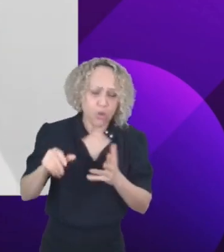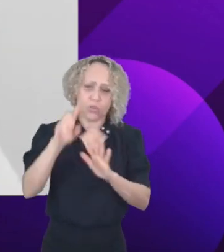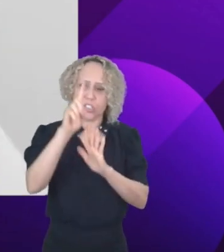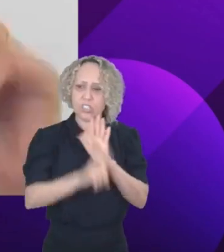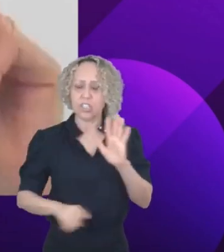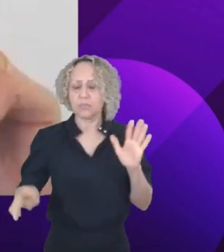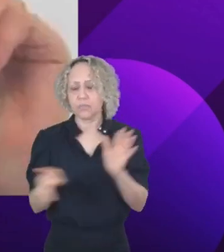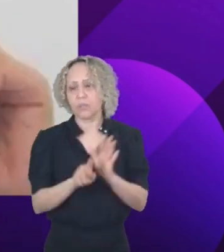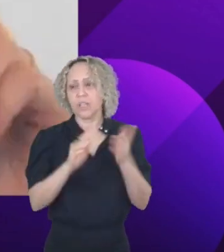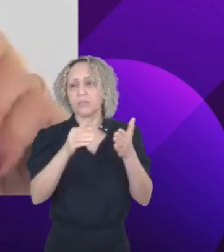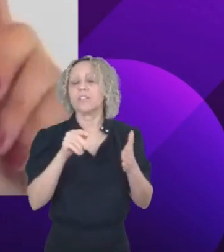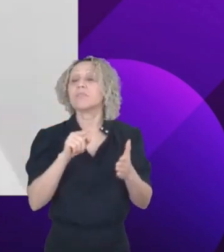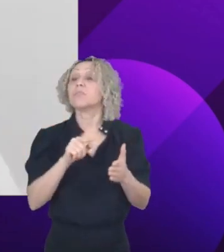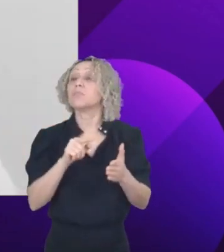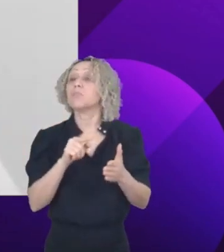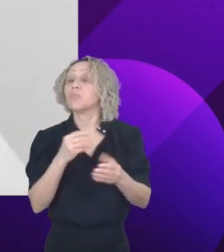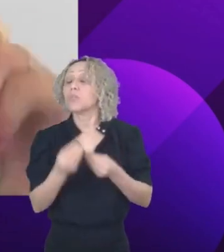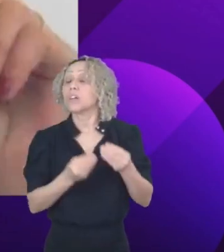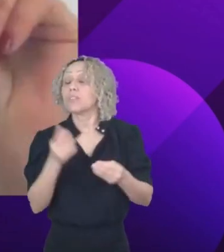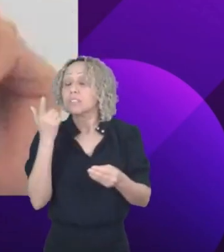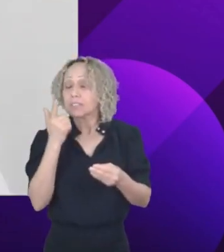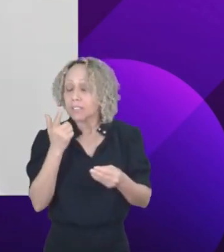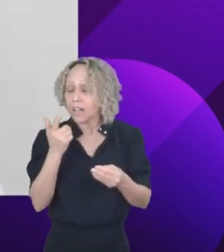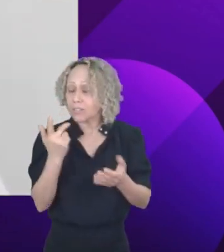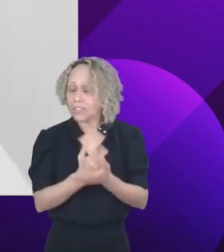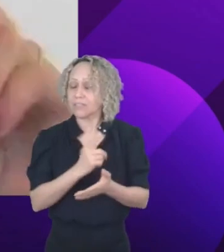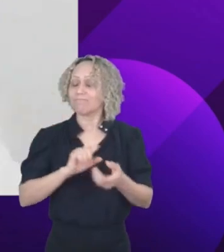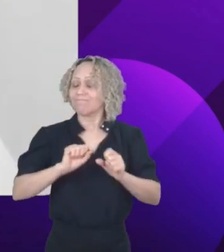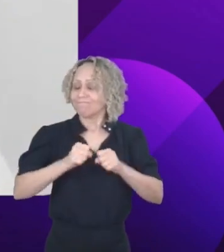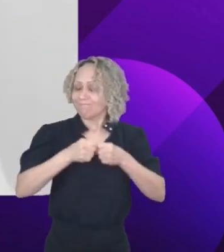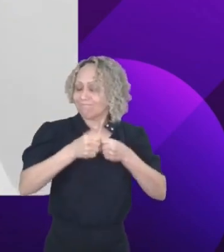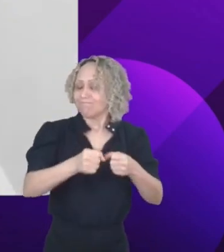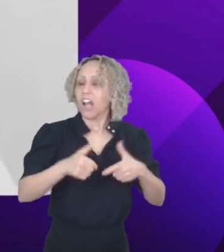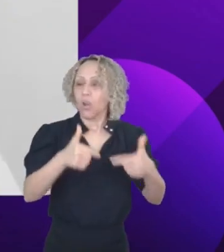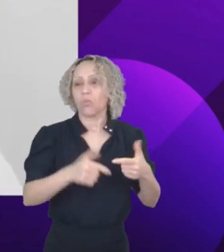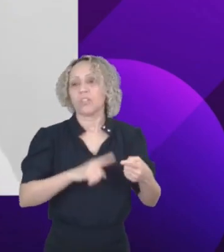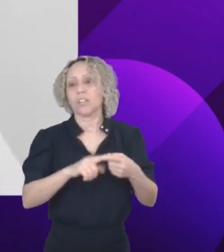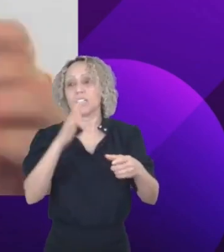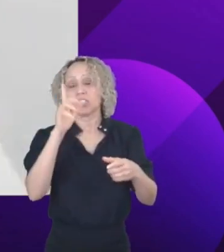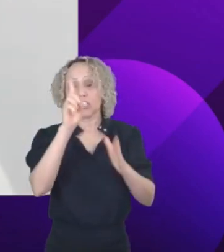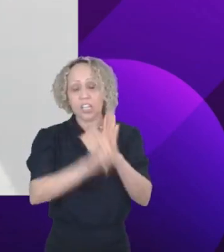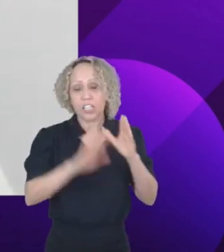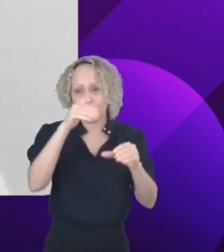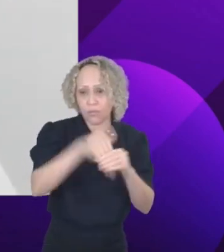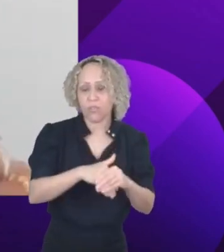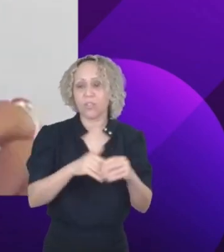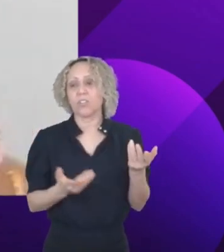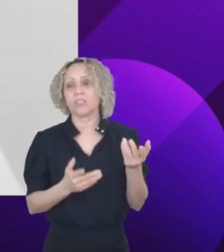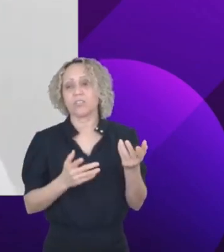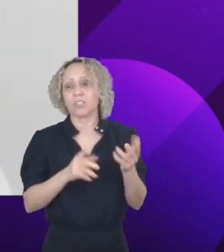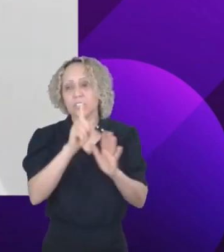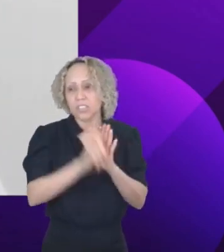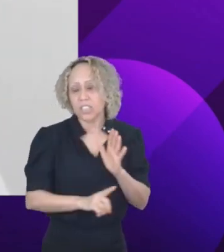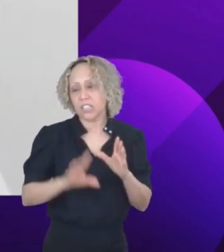ao voto, o acesso a métodos contraceptivos, o acesso ao divórcio, a lei de cotas na política, a Maria da Penha, a lei